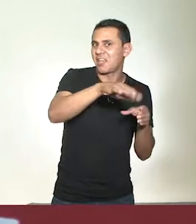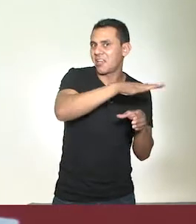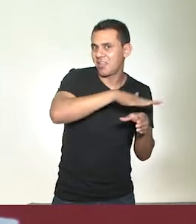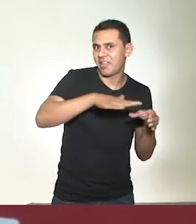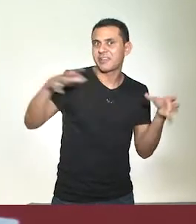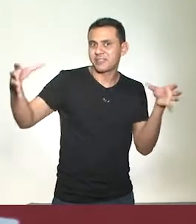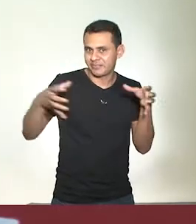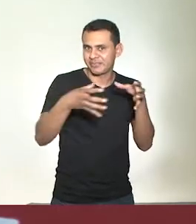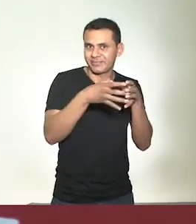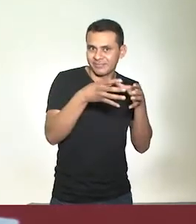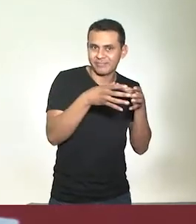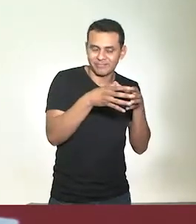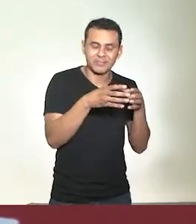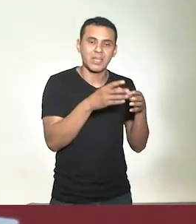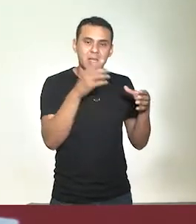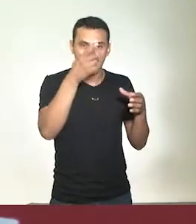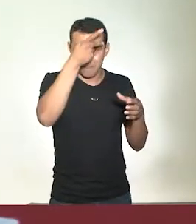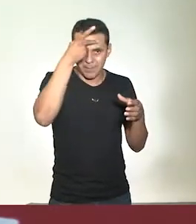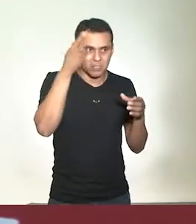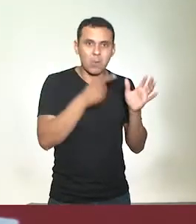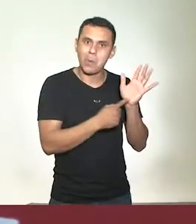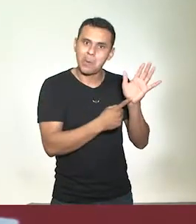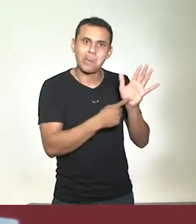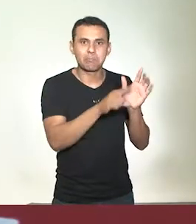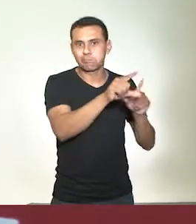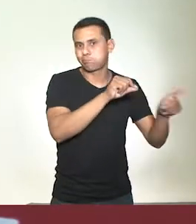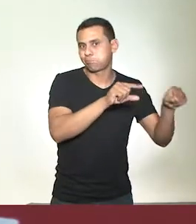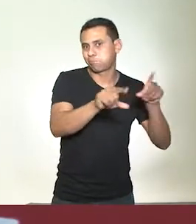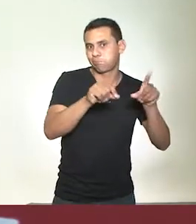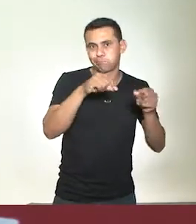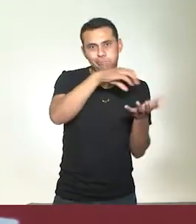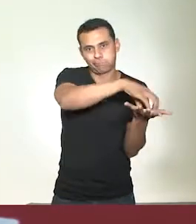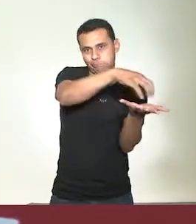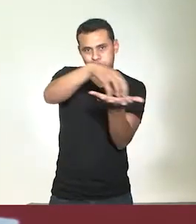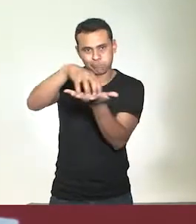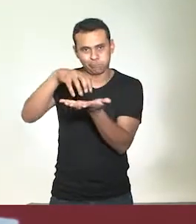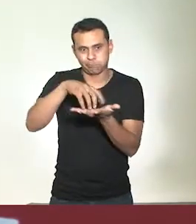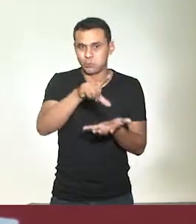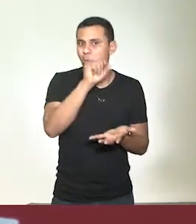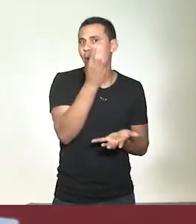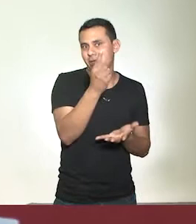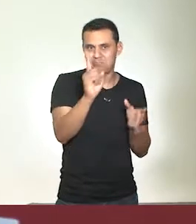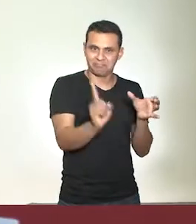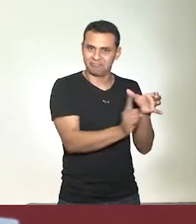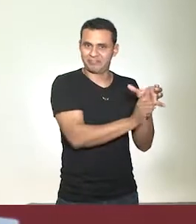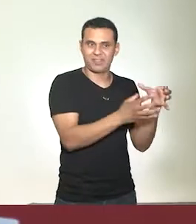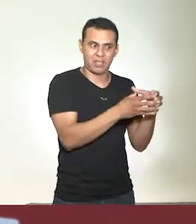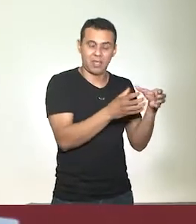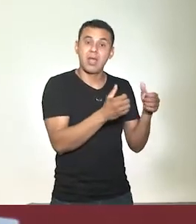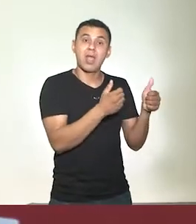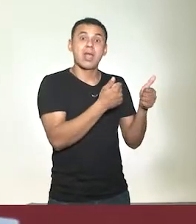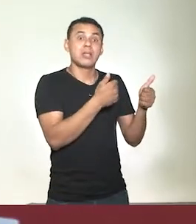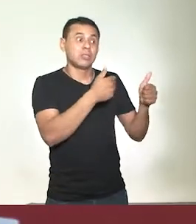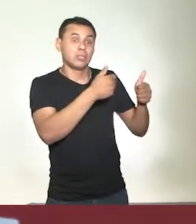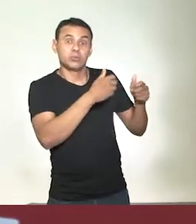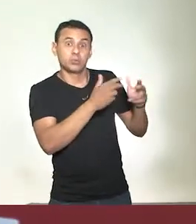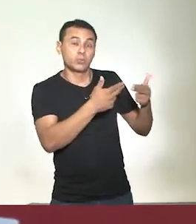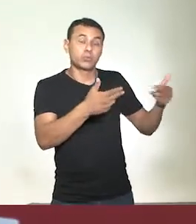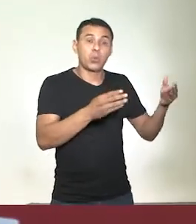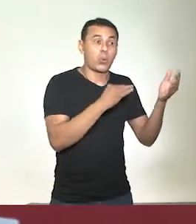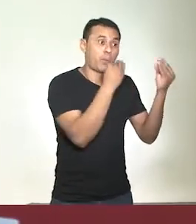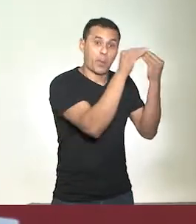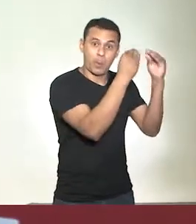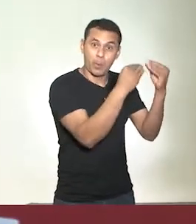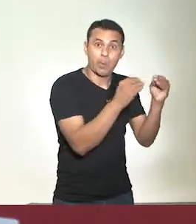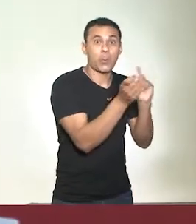temáticos especificamente né indicados pelos respectivos centros como eu falei Eles vão levar essas ações e